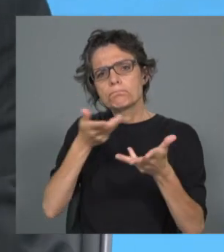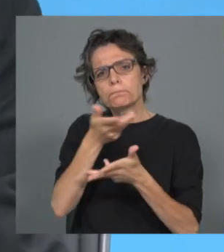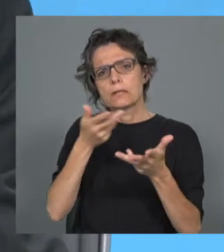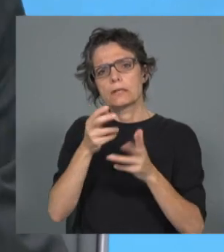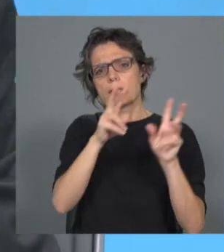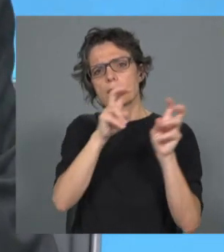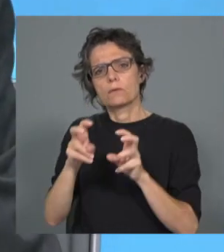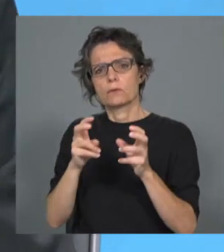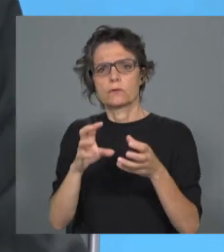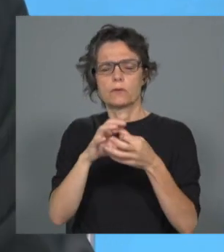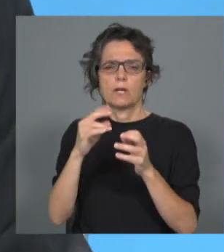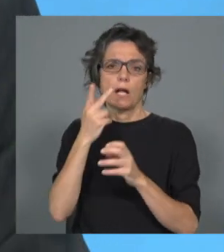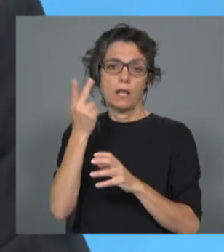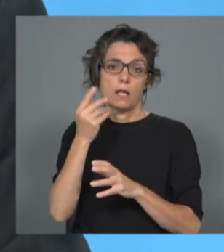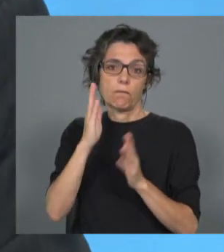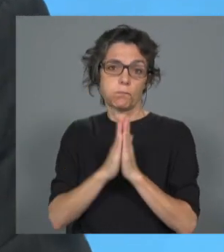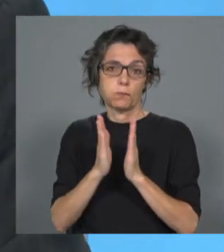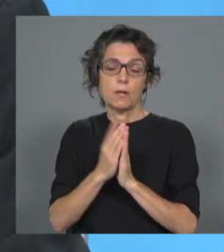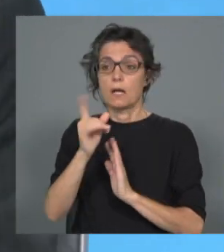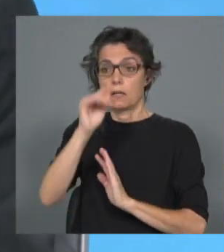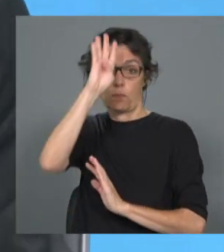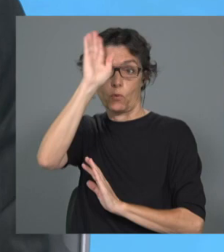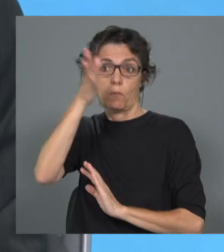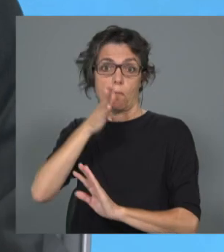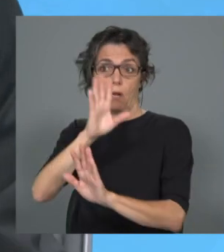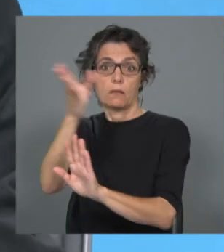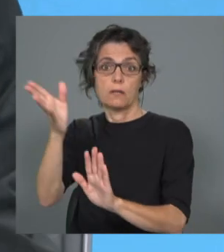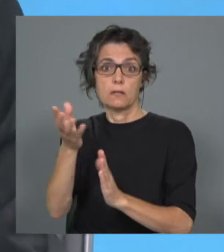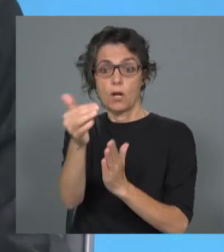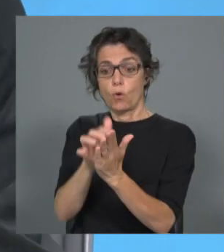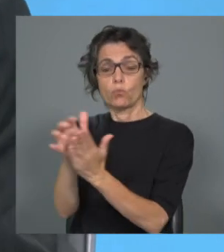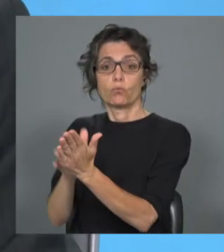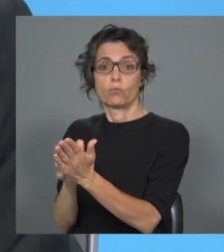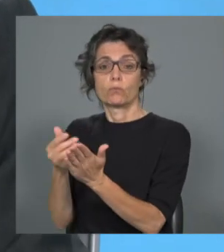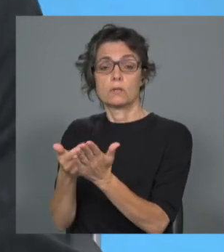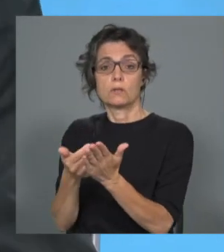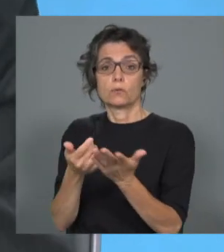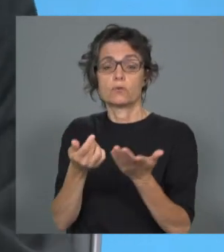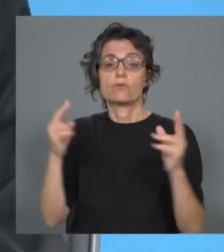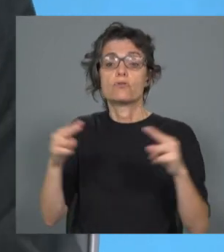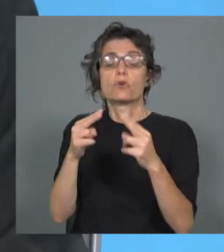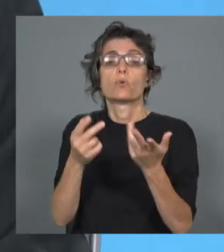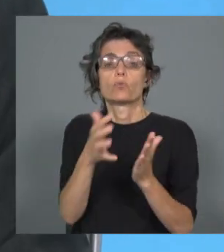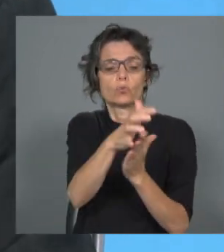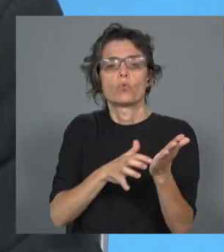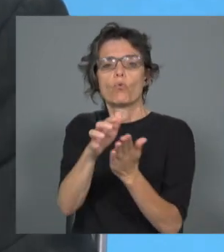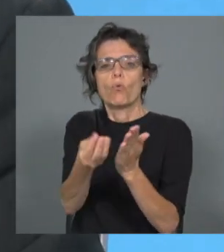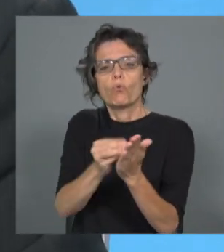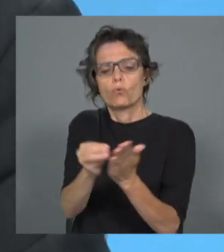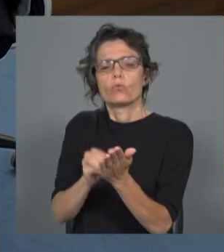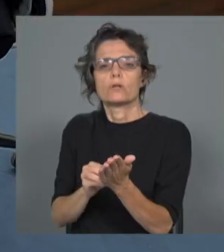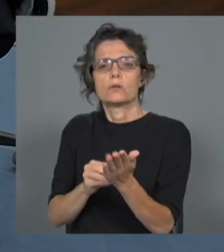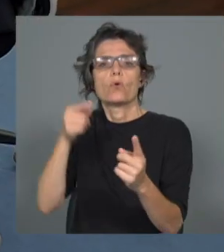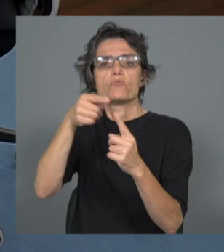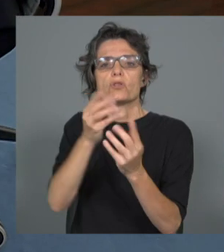como aliás o próprio Papa tem sublinhado, não são os documentos, que o Sínodo não é para fazer documentos, embora os documentos sejam necessários e